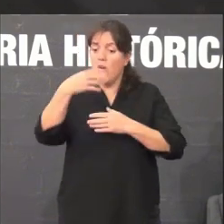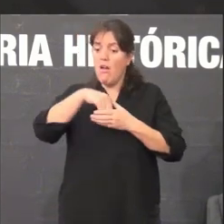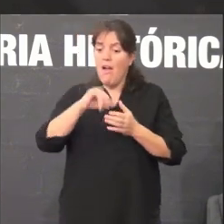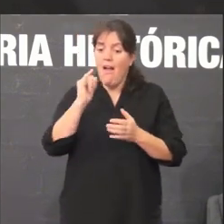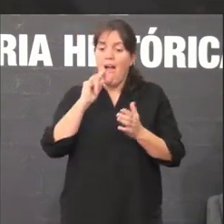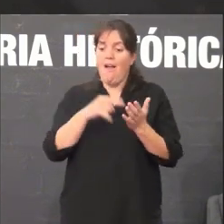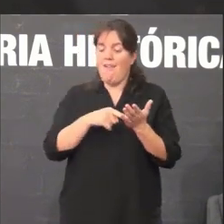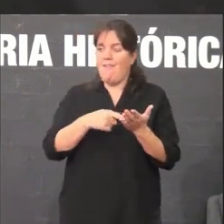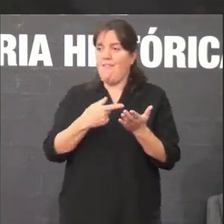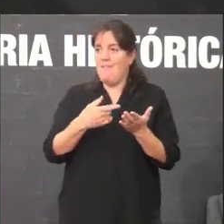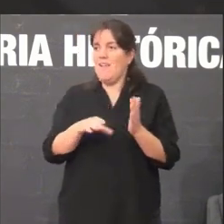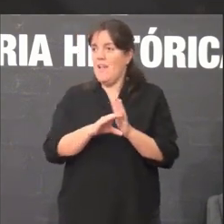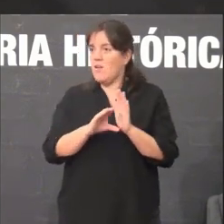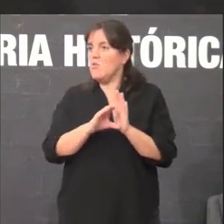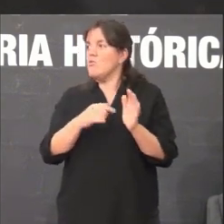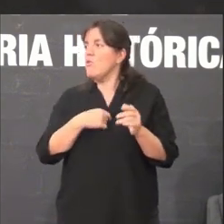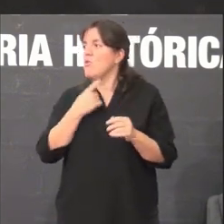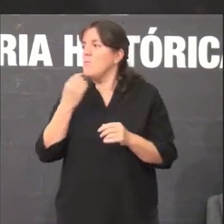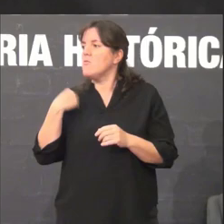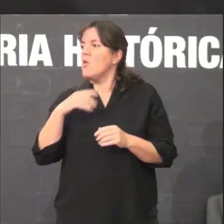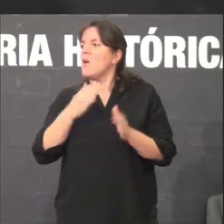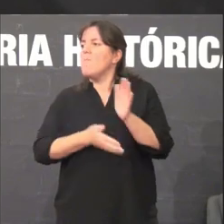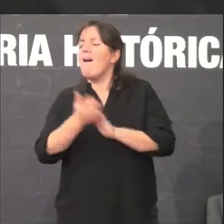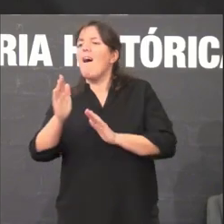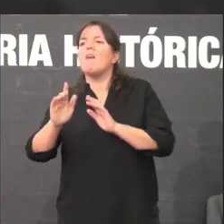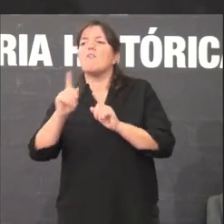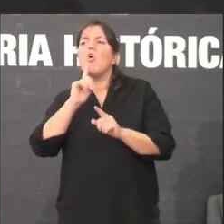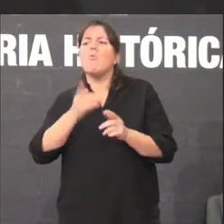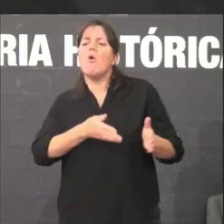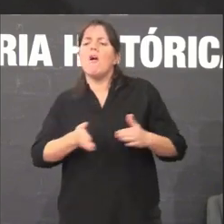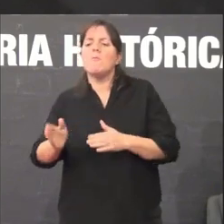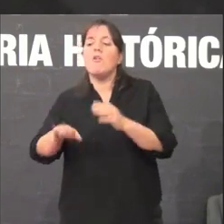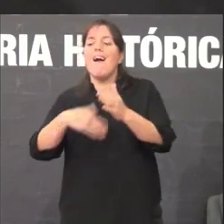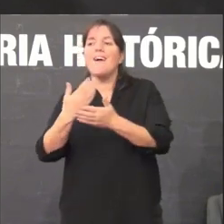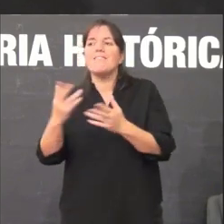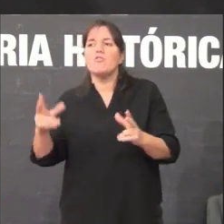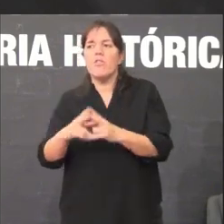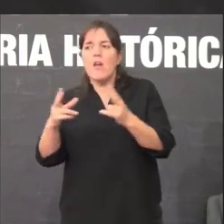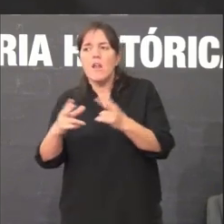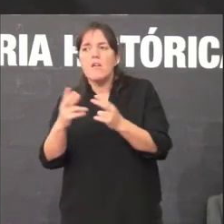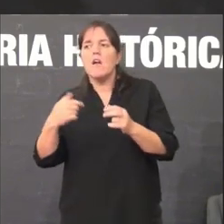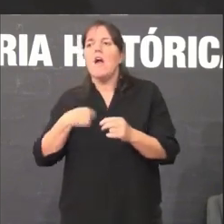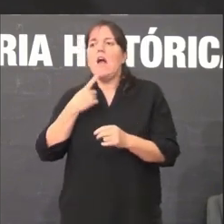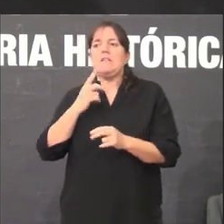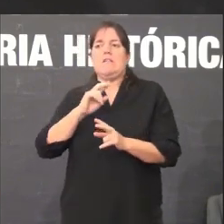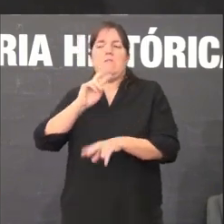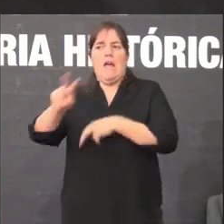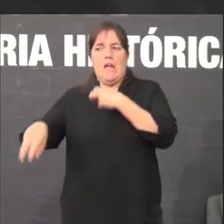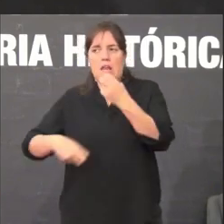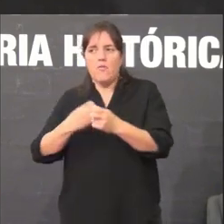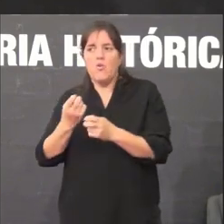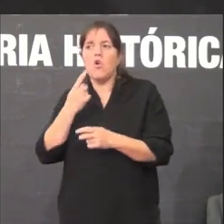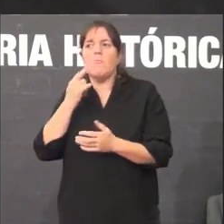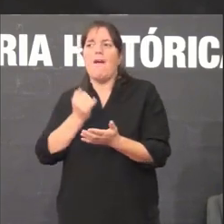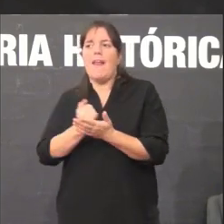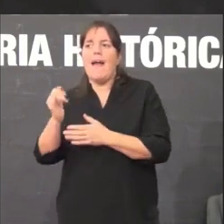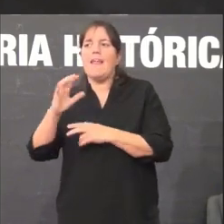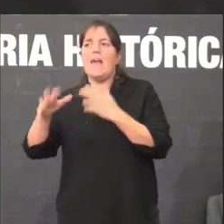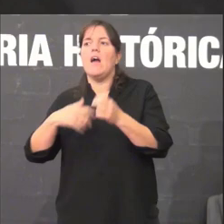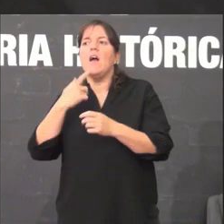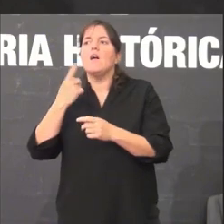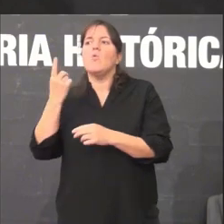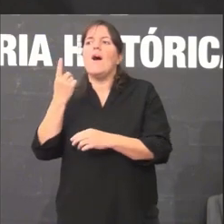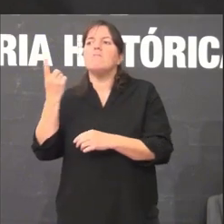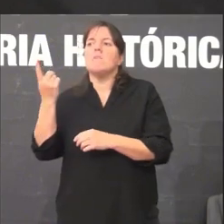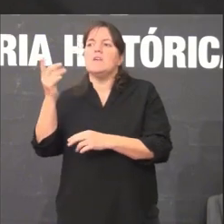está, a questão do caminho ao socialismo, para retirar da Constituição a questão da reforma agrária, das nacionalizações ou mesmo